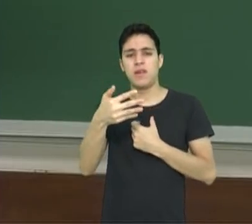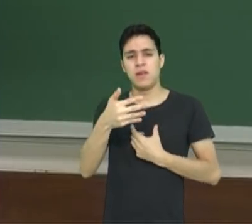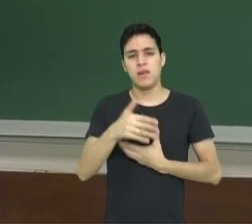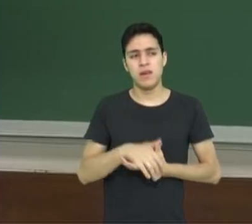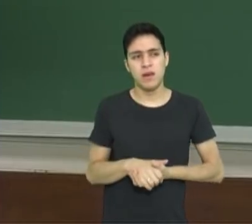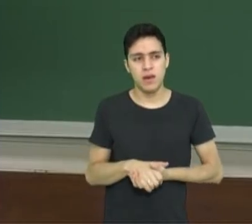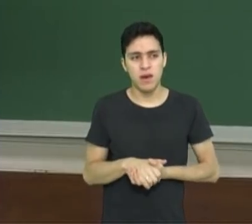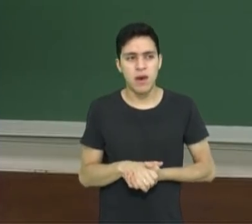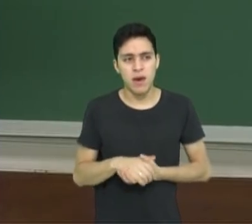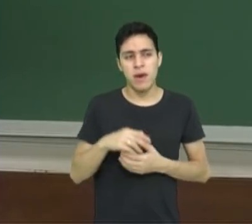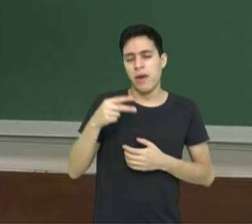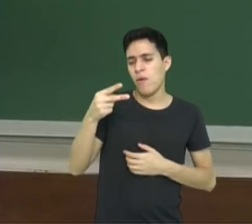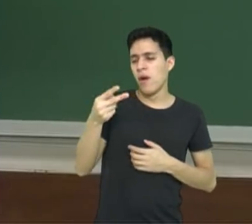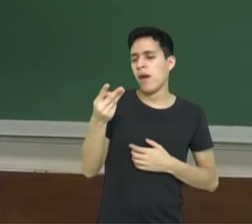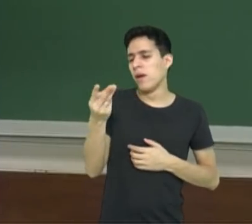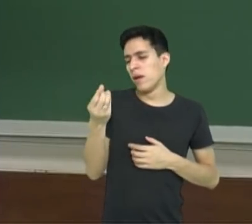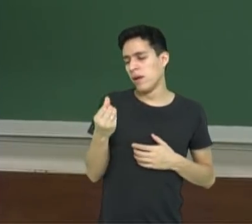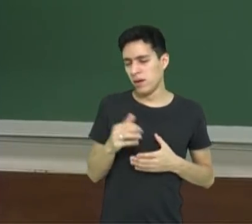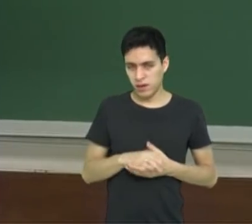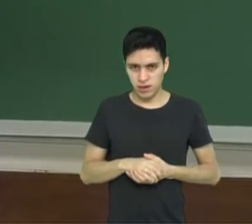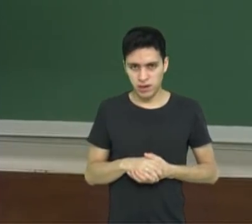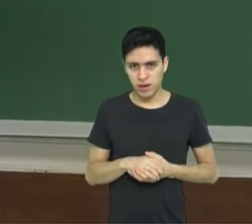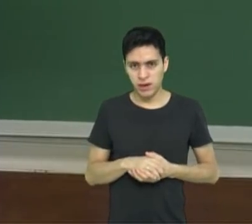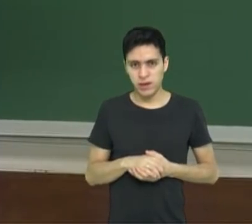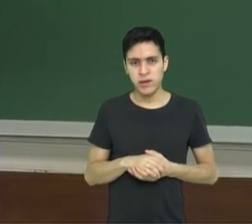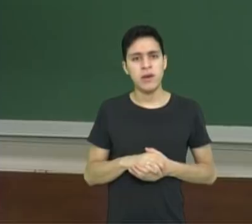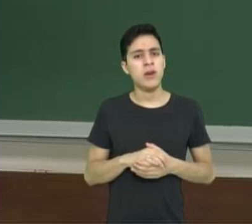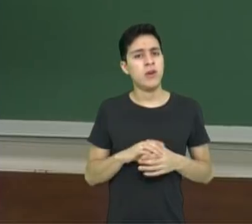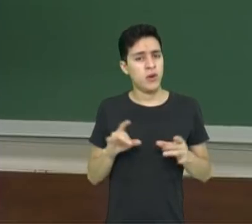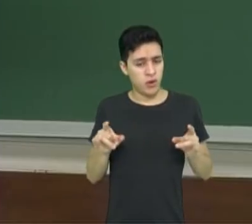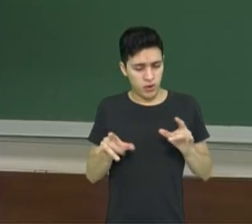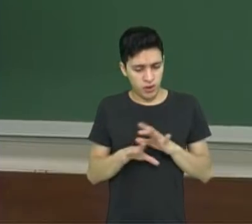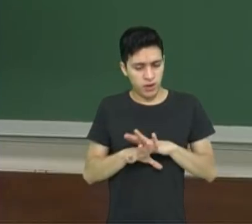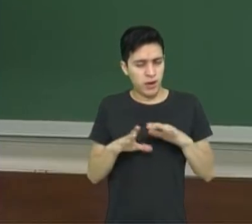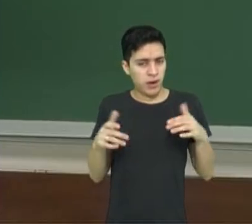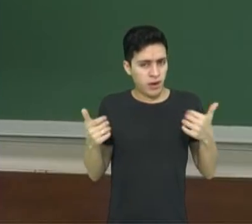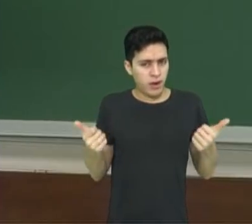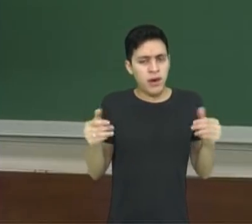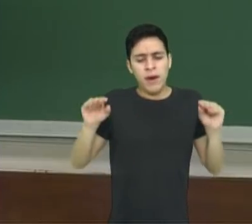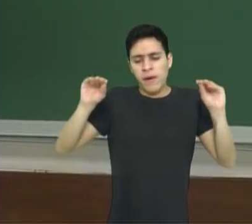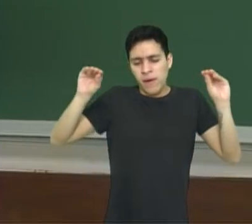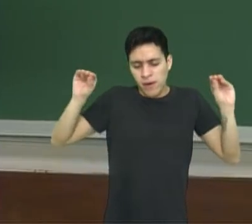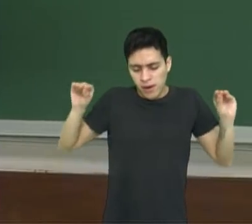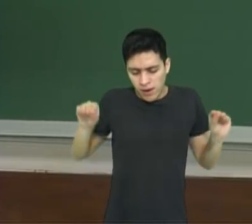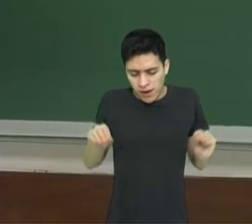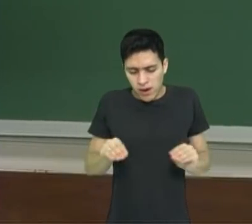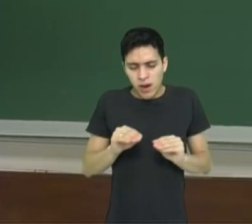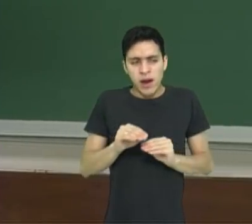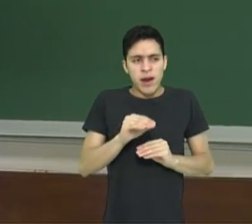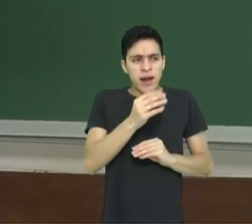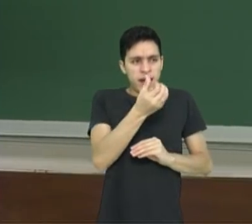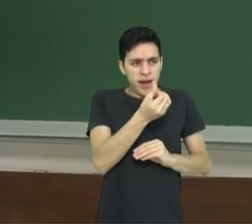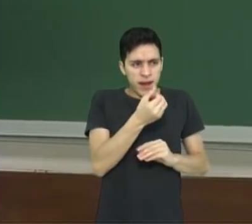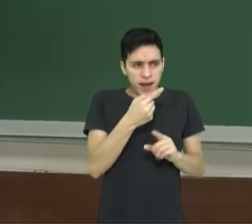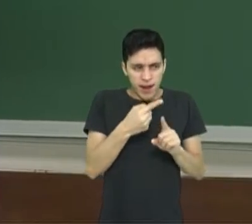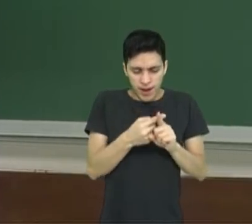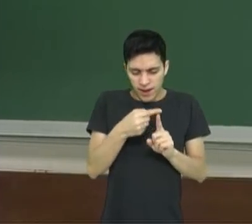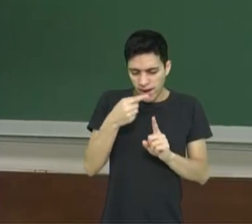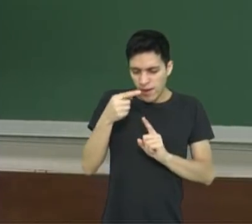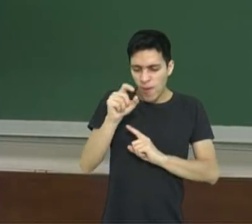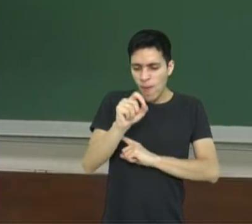14, igual a 36. Pois muito bem, vamos fazer a multiplicação. 6T